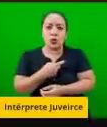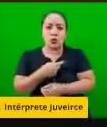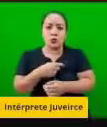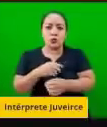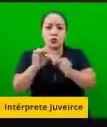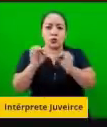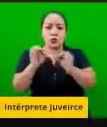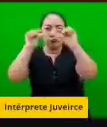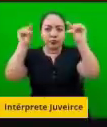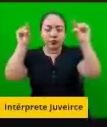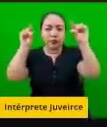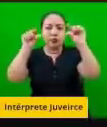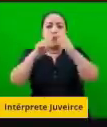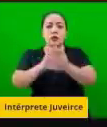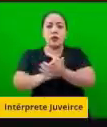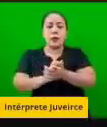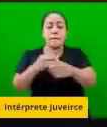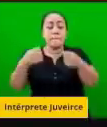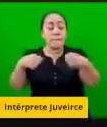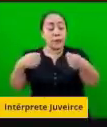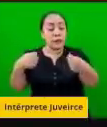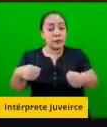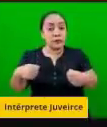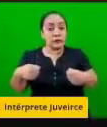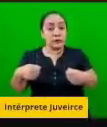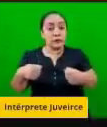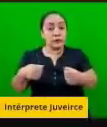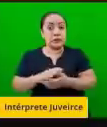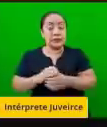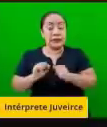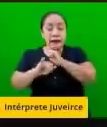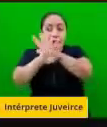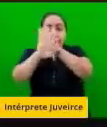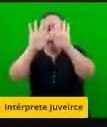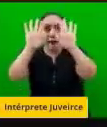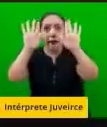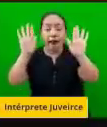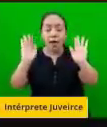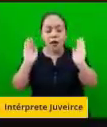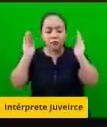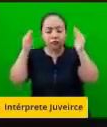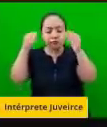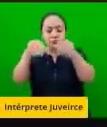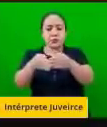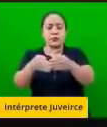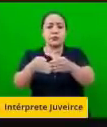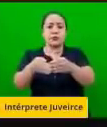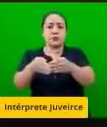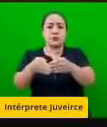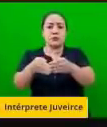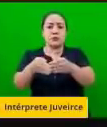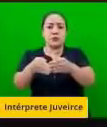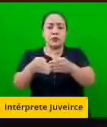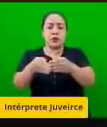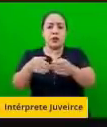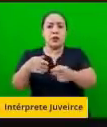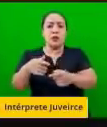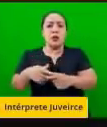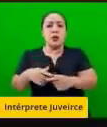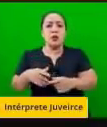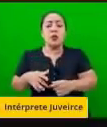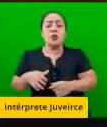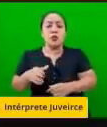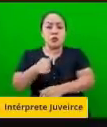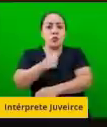precisa ser claro, objetivo, para que o aluno possa resolver